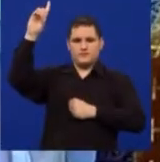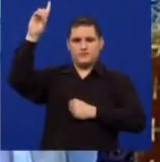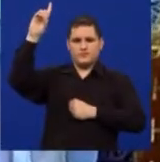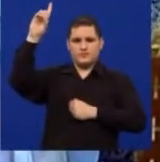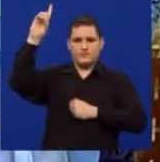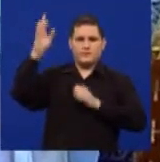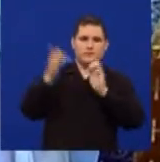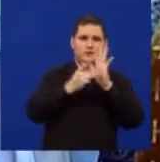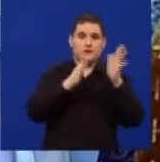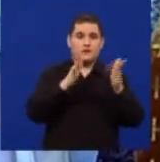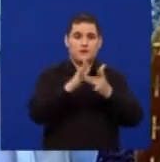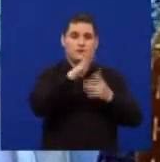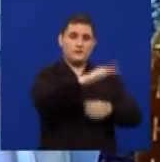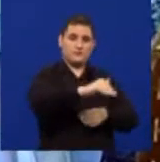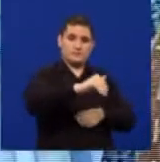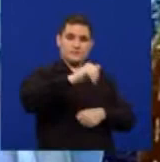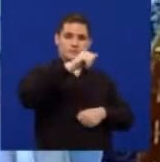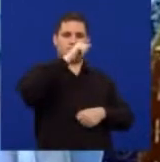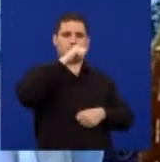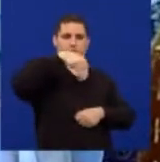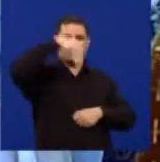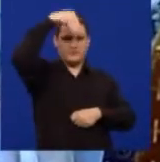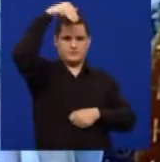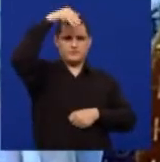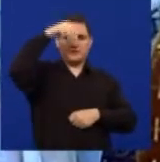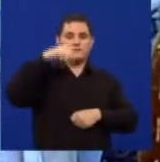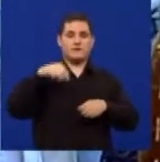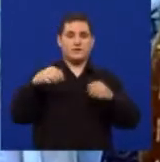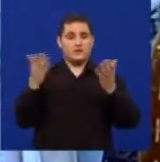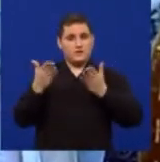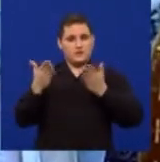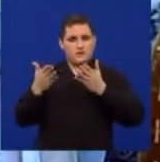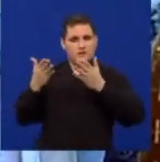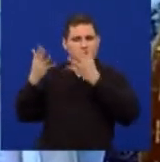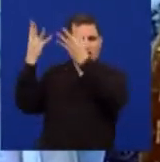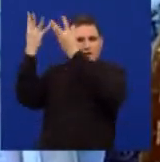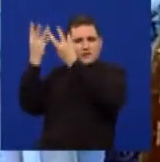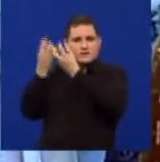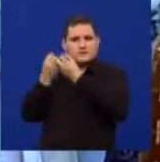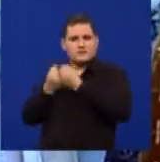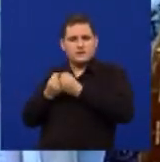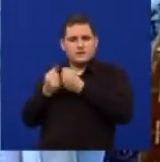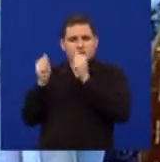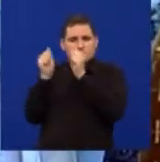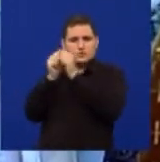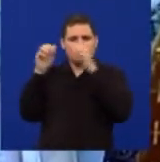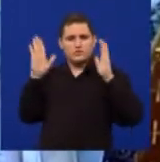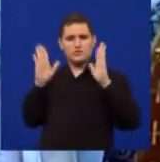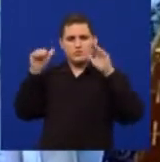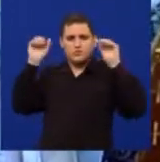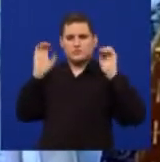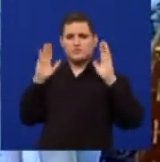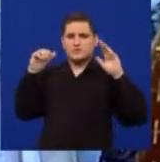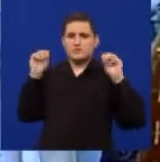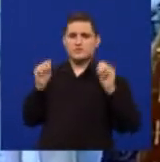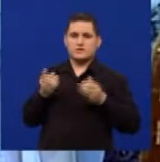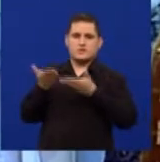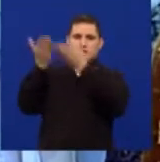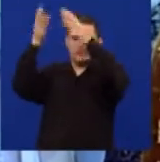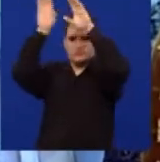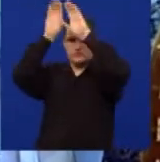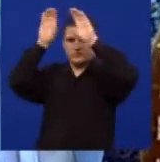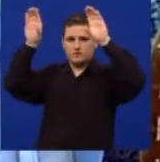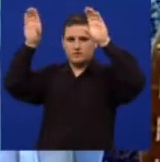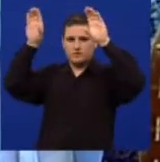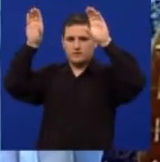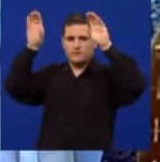Cristo te chamou, ele te receba, e os anjos te acompanhem ao seio de Abraão. Acolhei